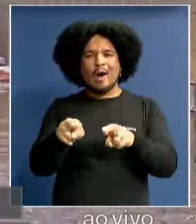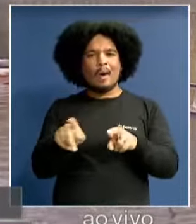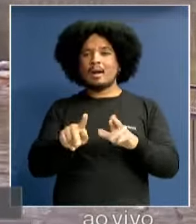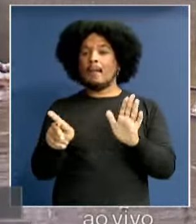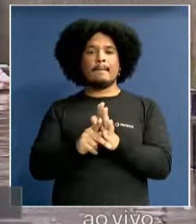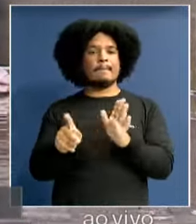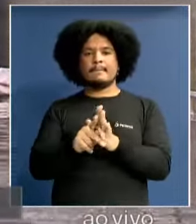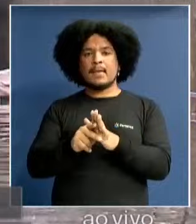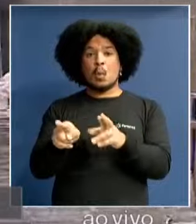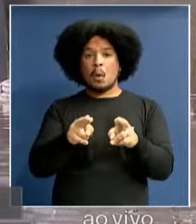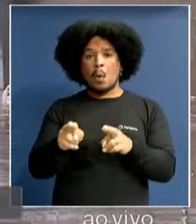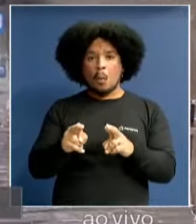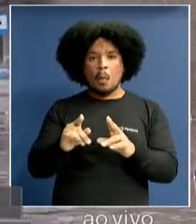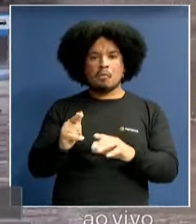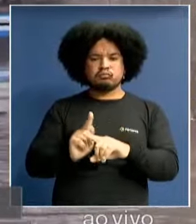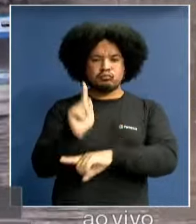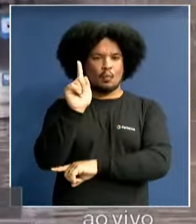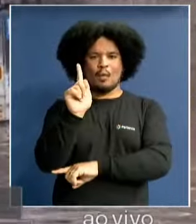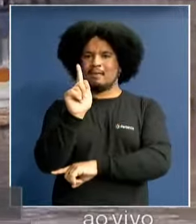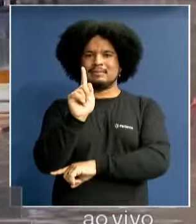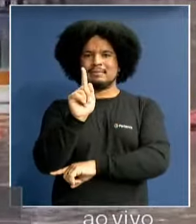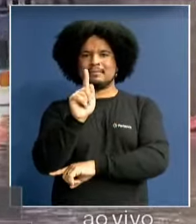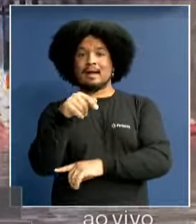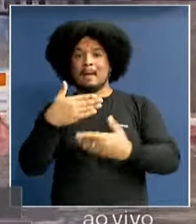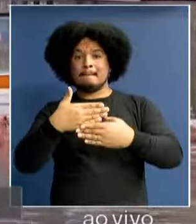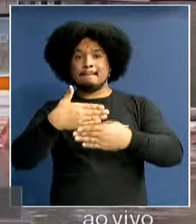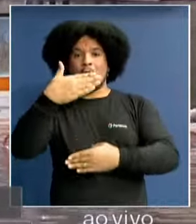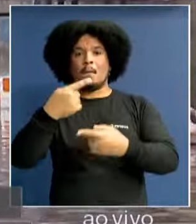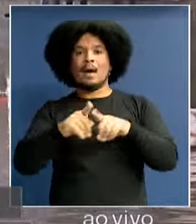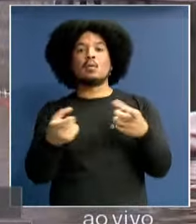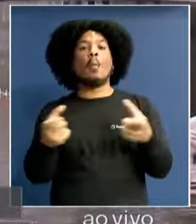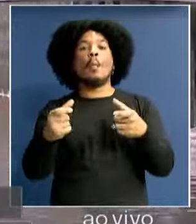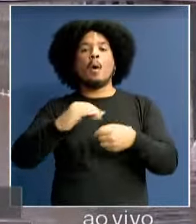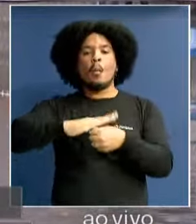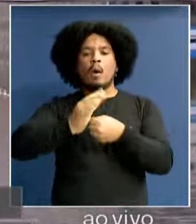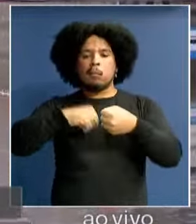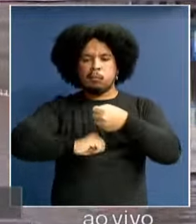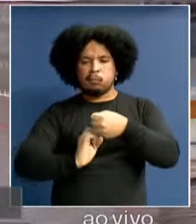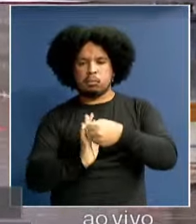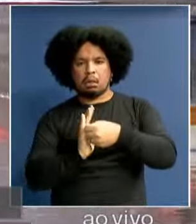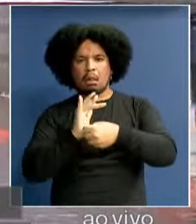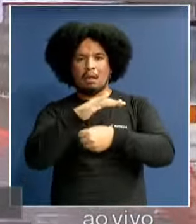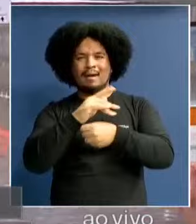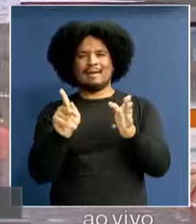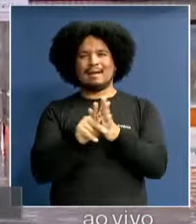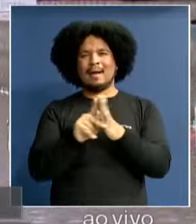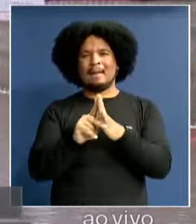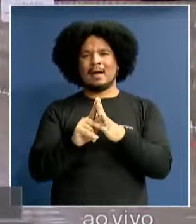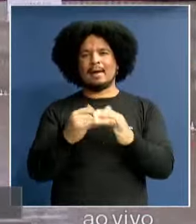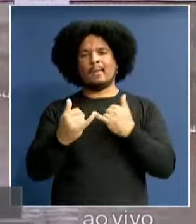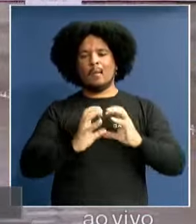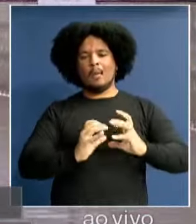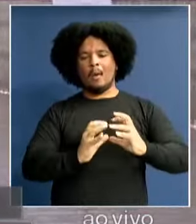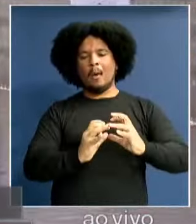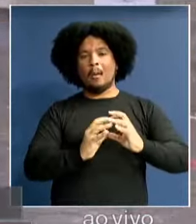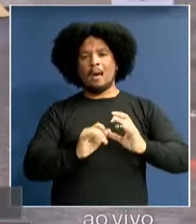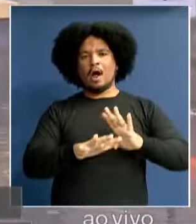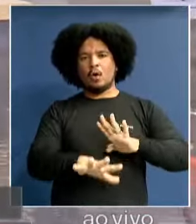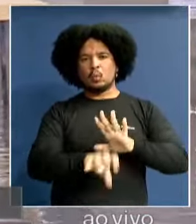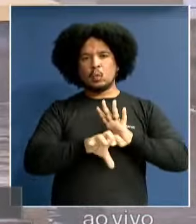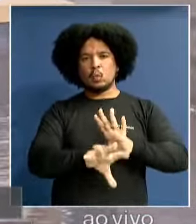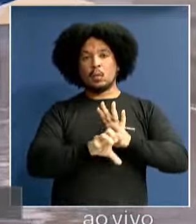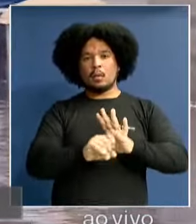Guaíba pelo muro, não veio do Cais Mauá. Ela veio dos bueiros também. As próprias casas de bombeamento, como a gente explicou durante